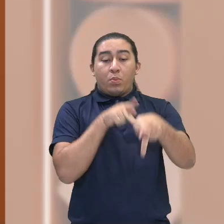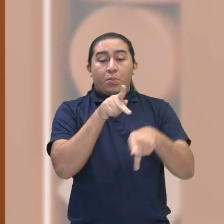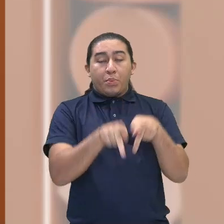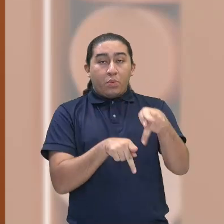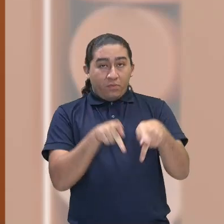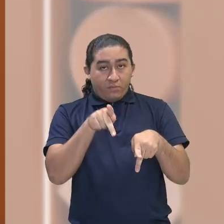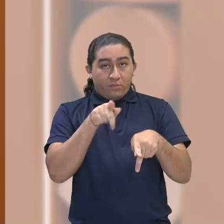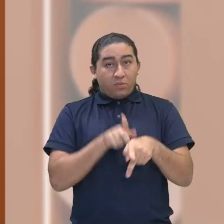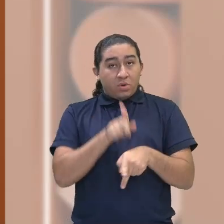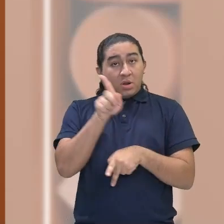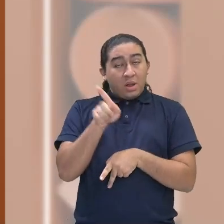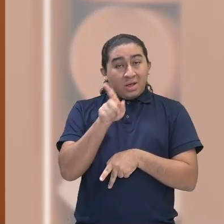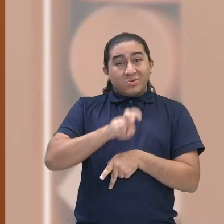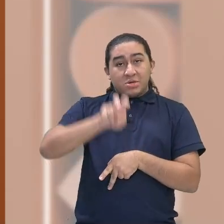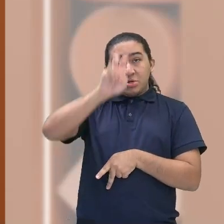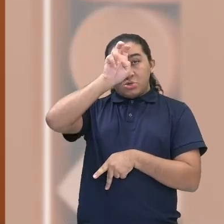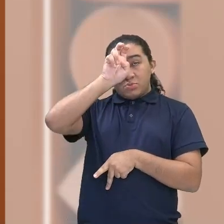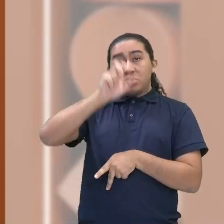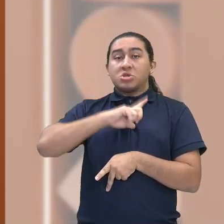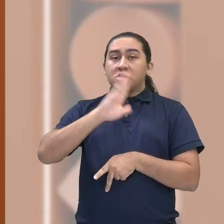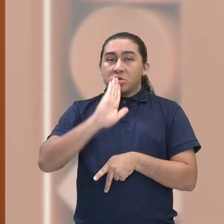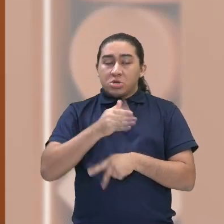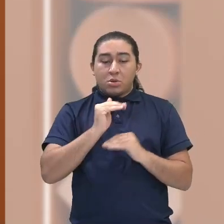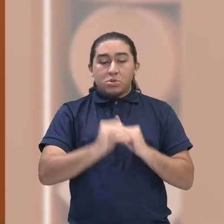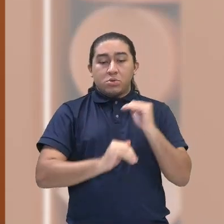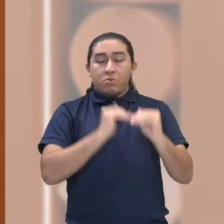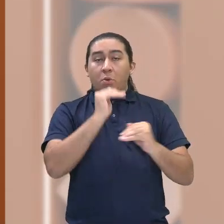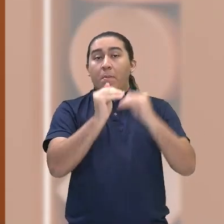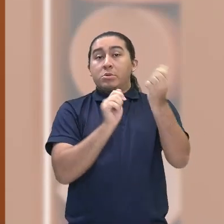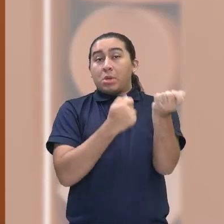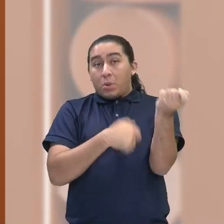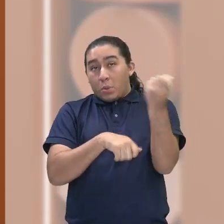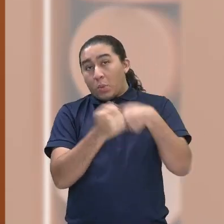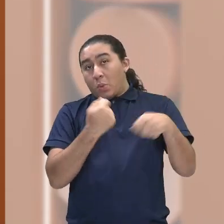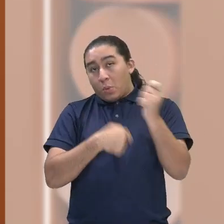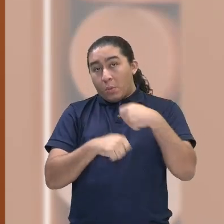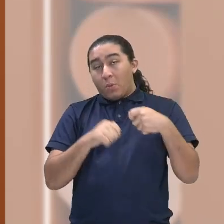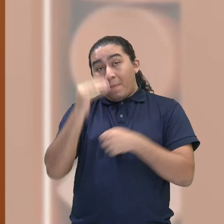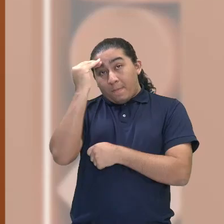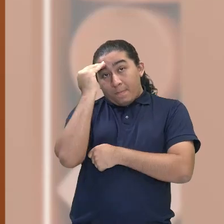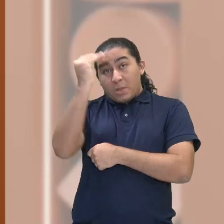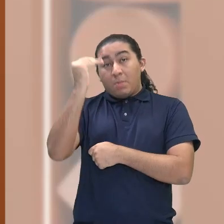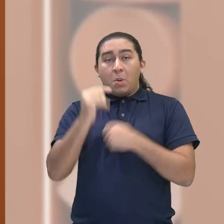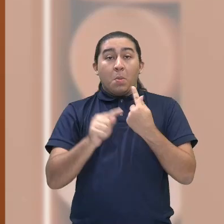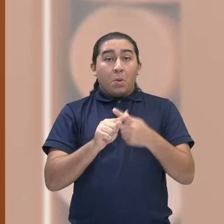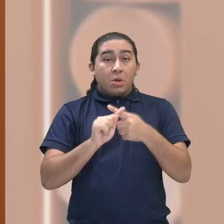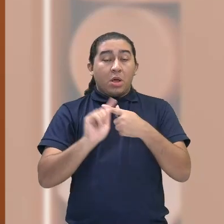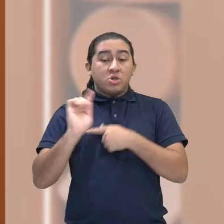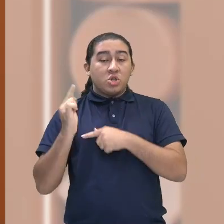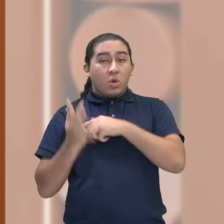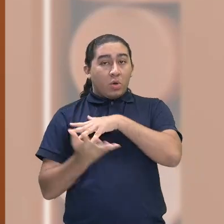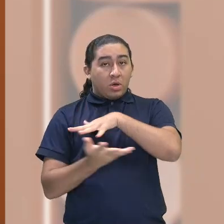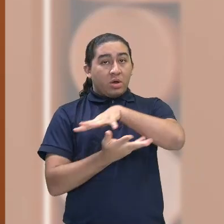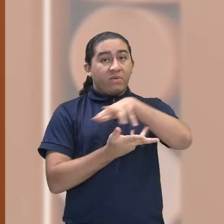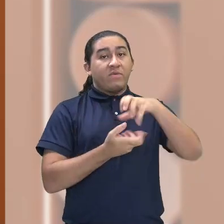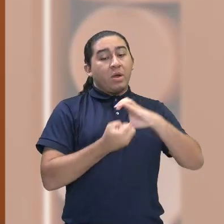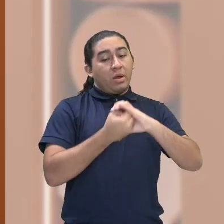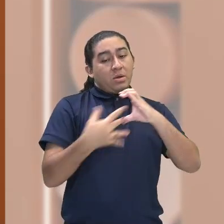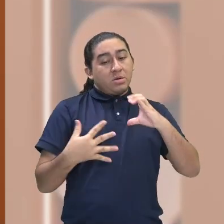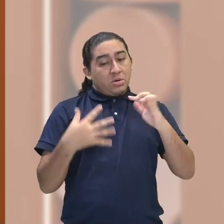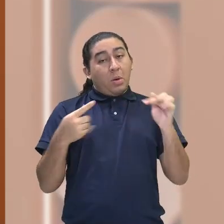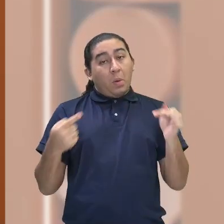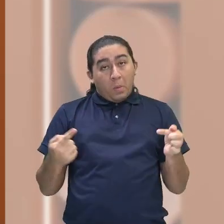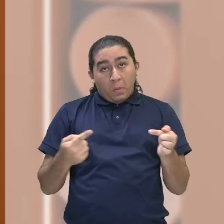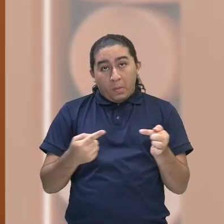grande desenvolvimento econômico, muito por causa das condições geográficas